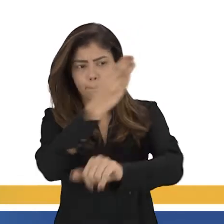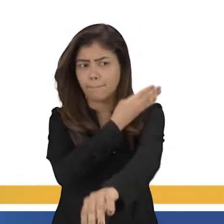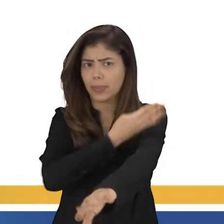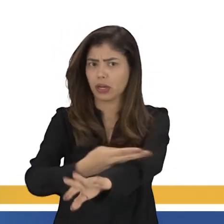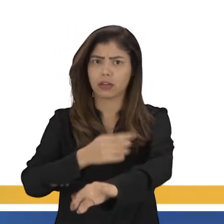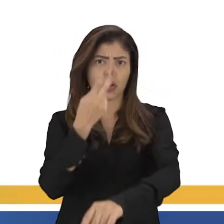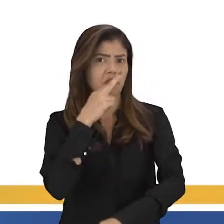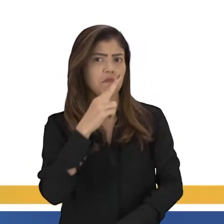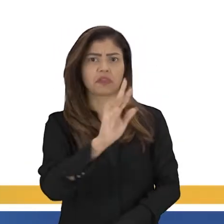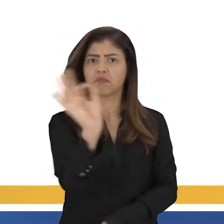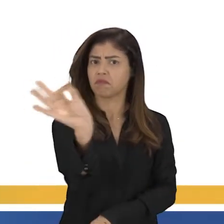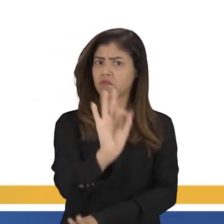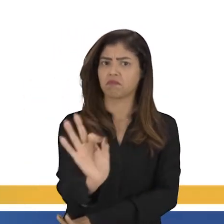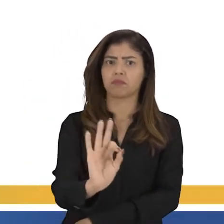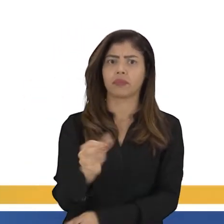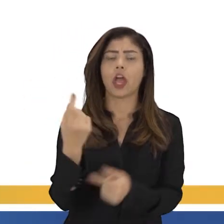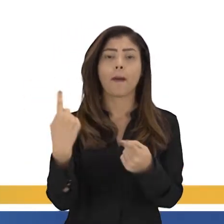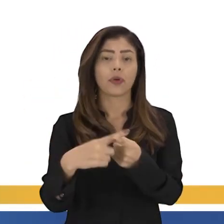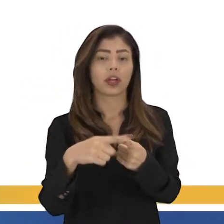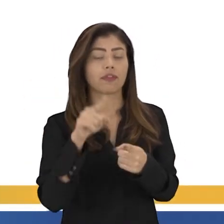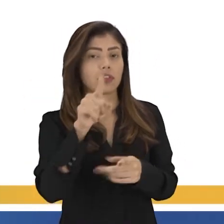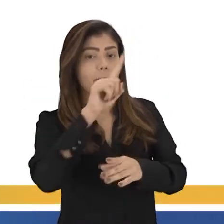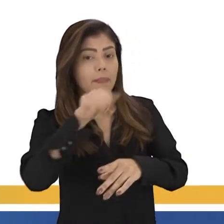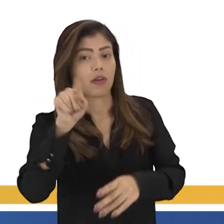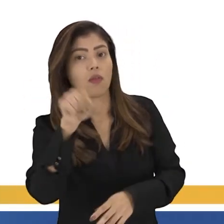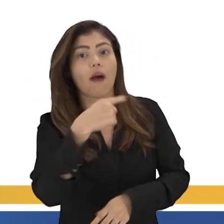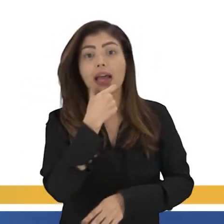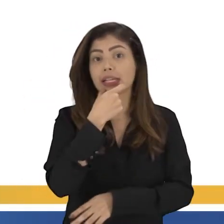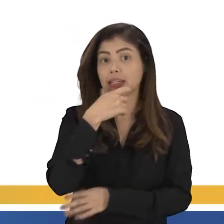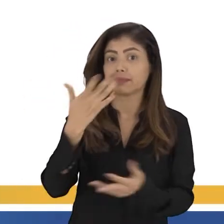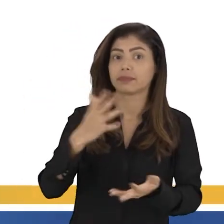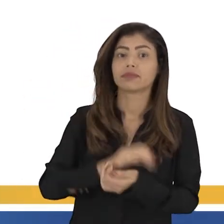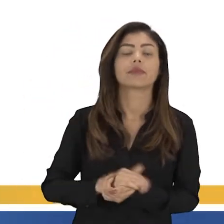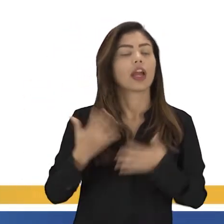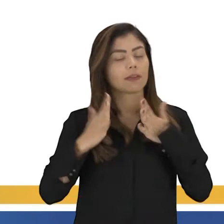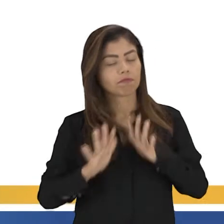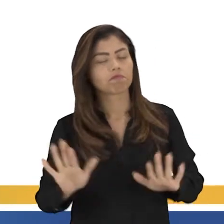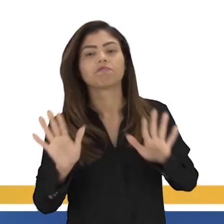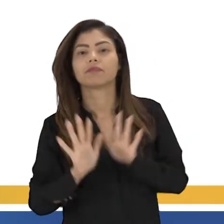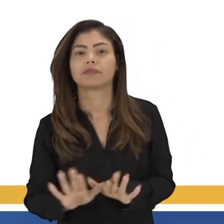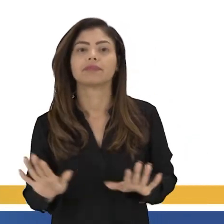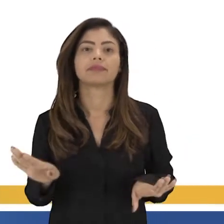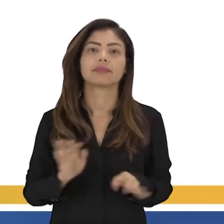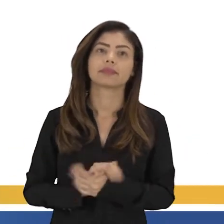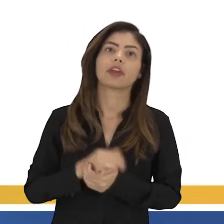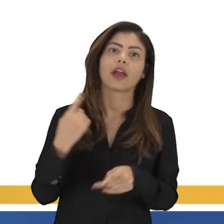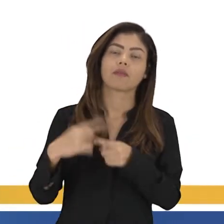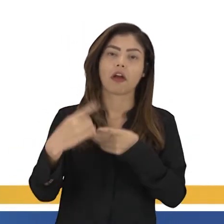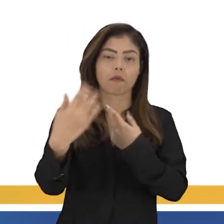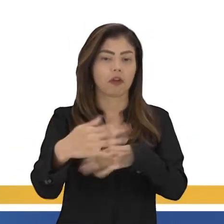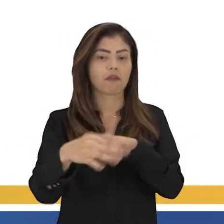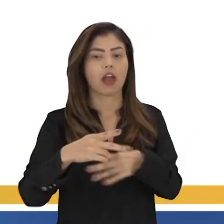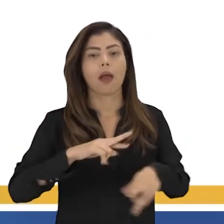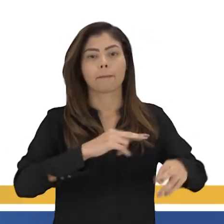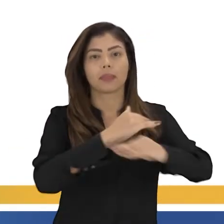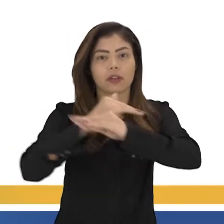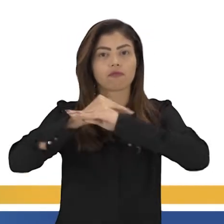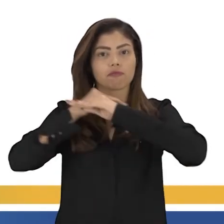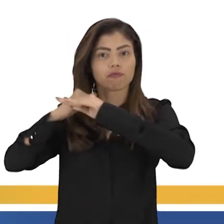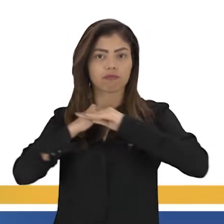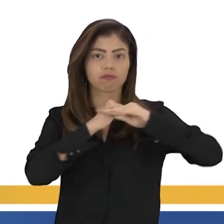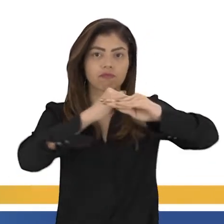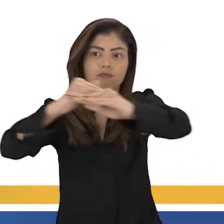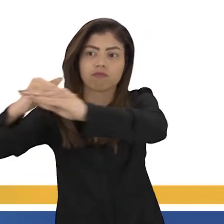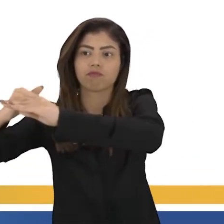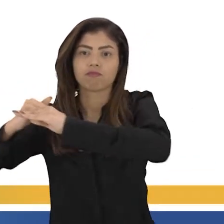branco, sem problema nenhum, porque você marcou inglês. Então fique tranquilo, não entre em desespero, porque as provas são iguais para todo mundo.